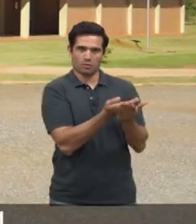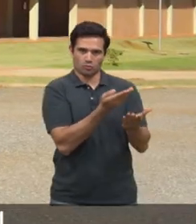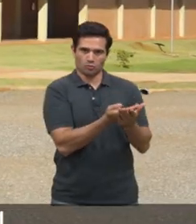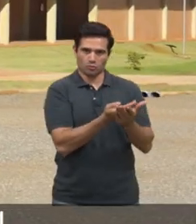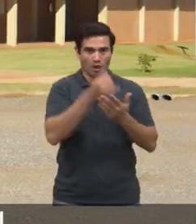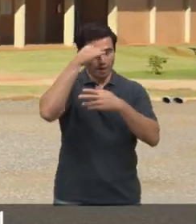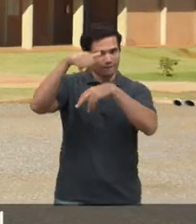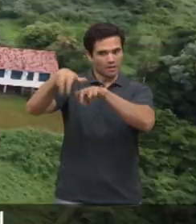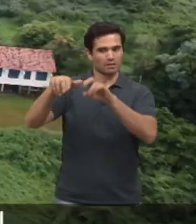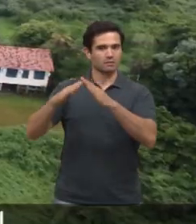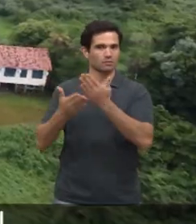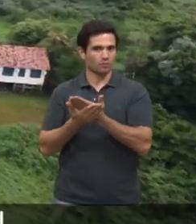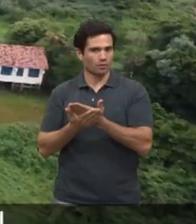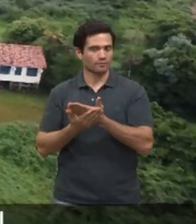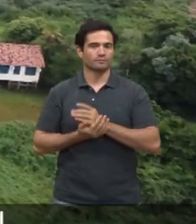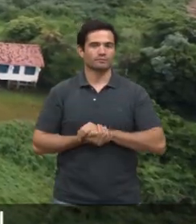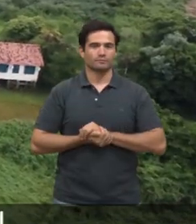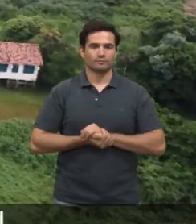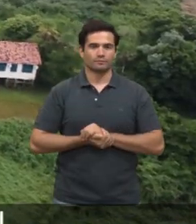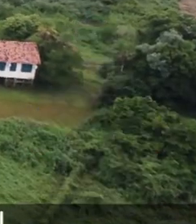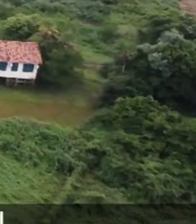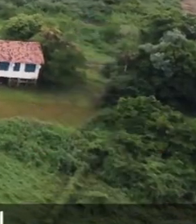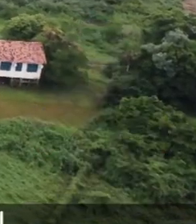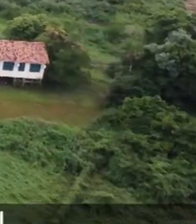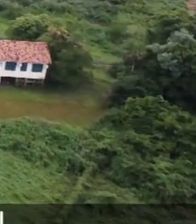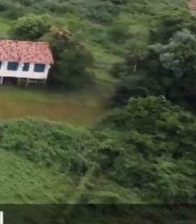estudo e fazenda escola.